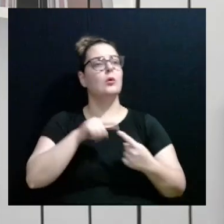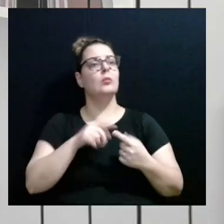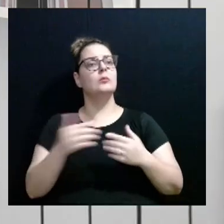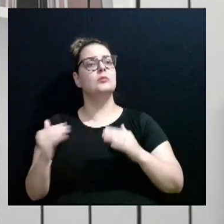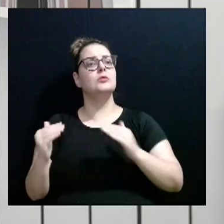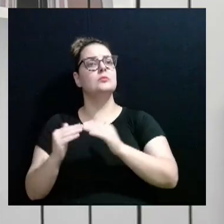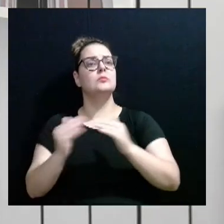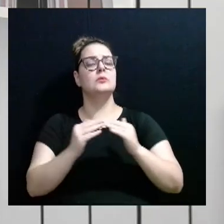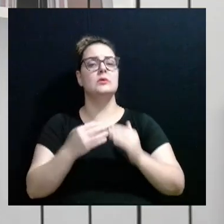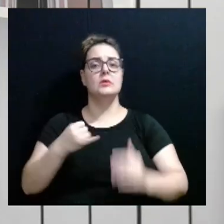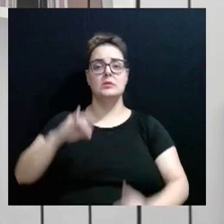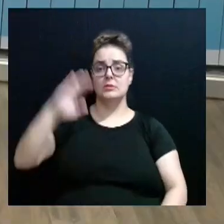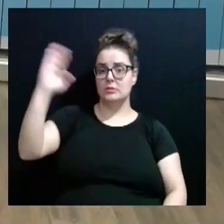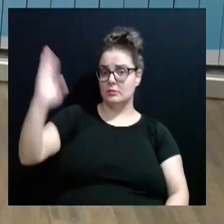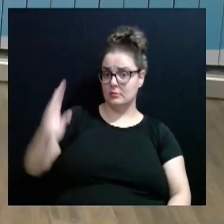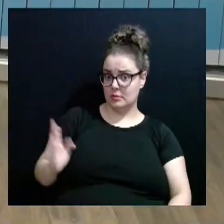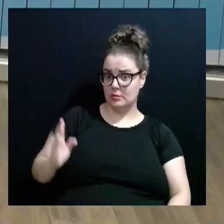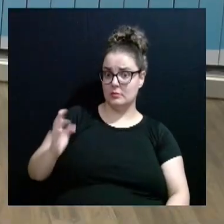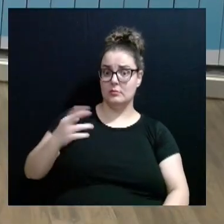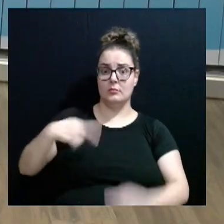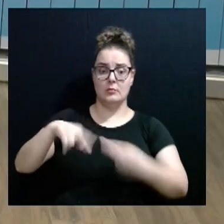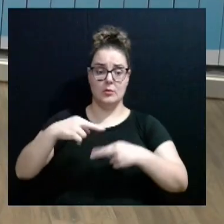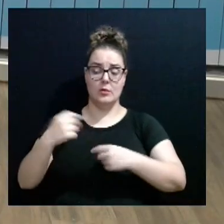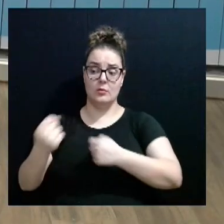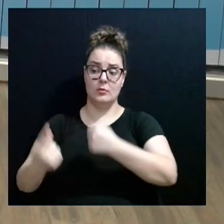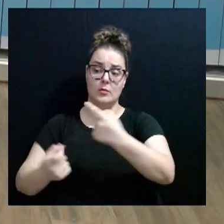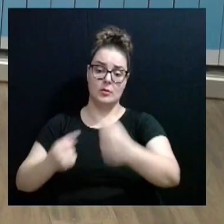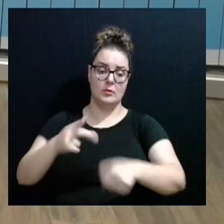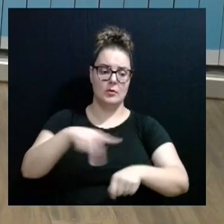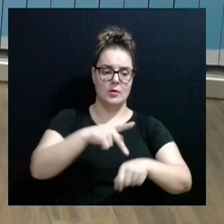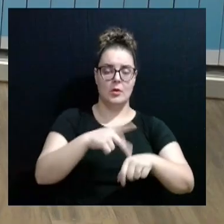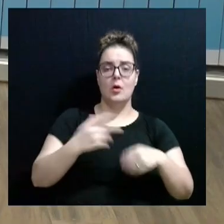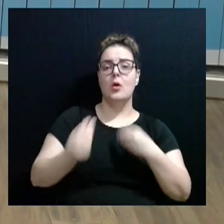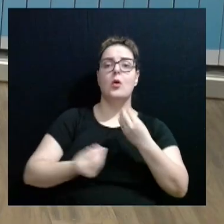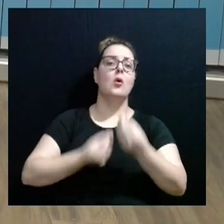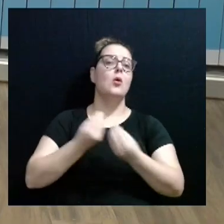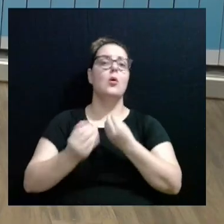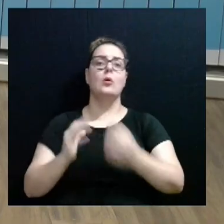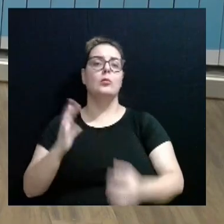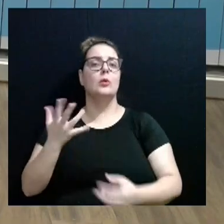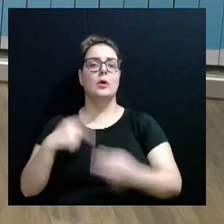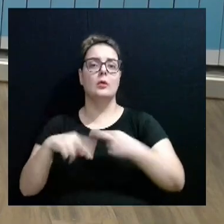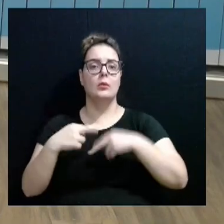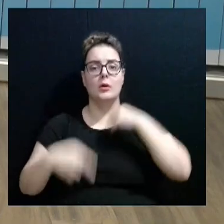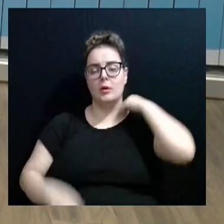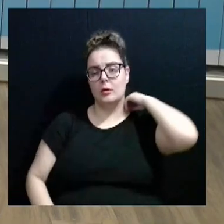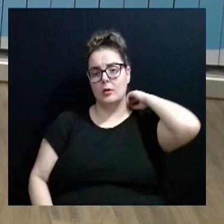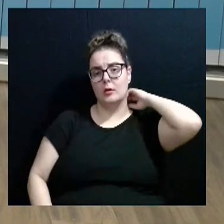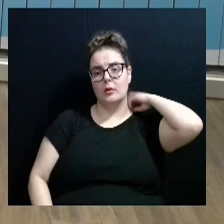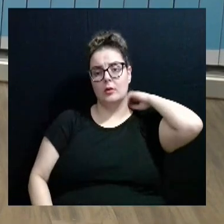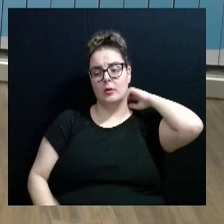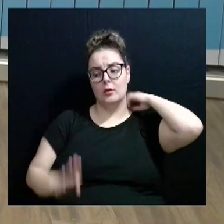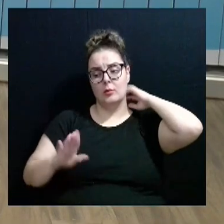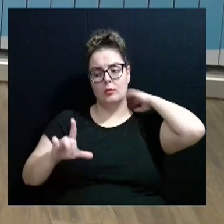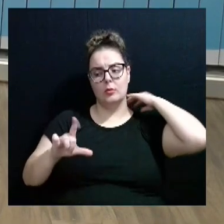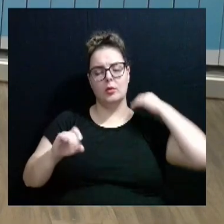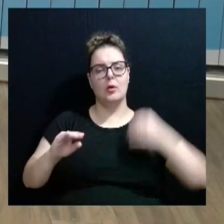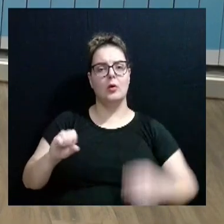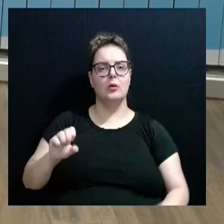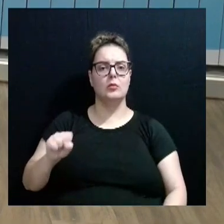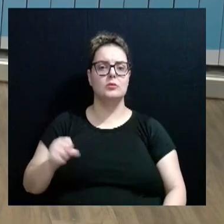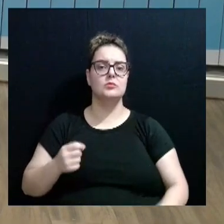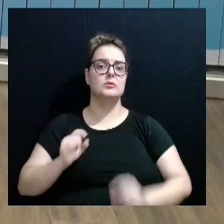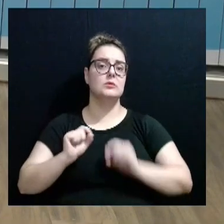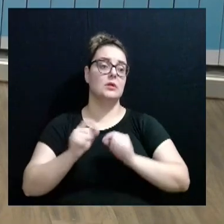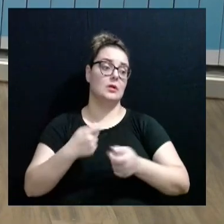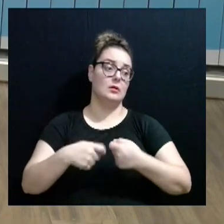tem a relação com alguns países, como que funciona a relação entre blocos e quem comandou as negociações? Porque